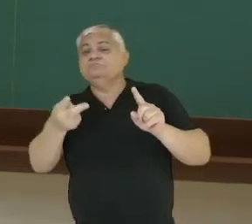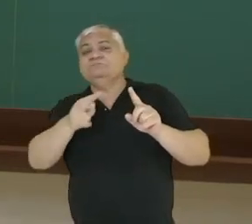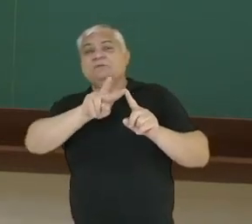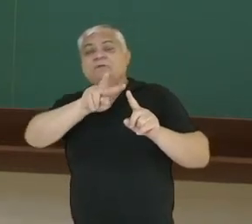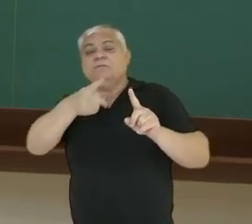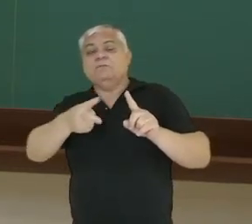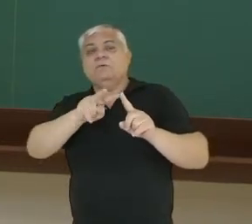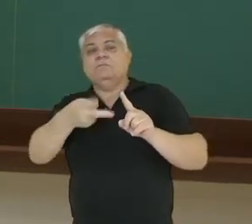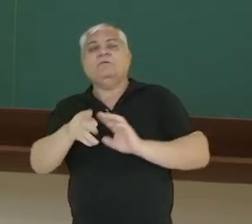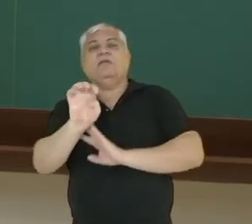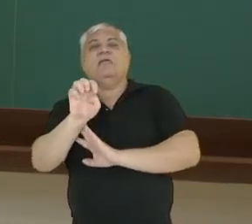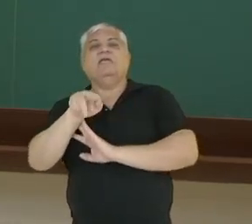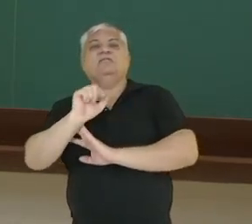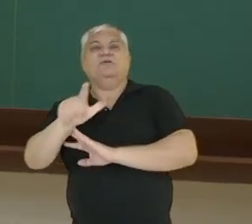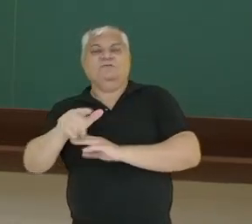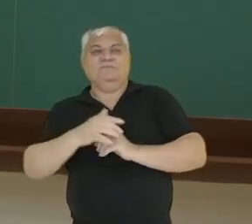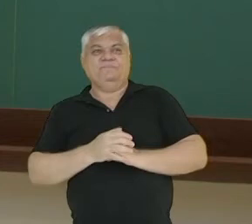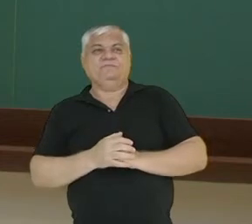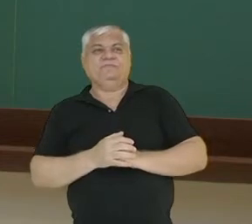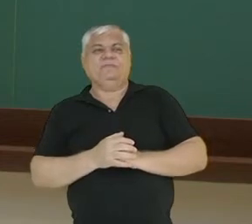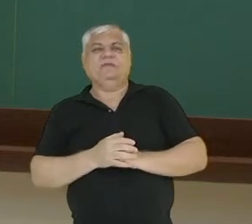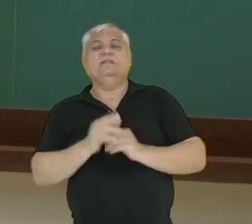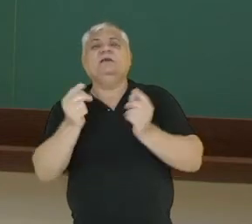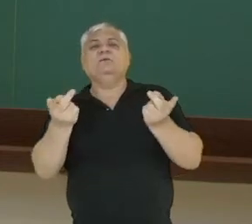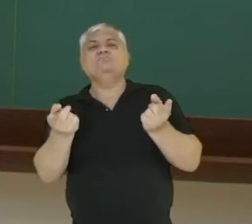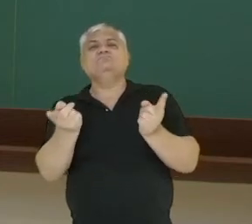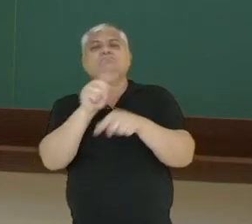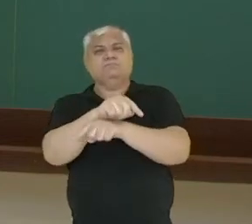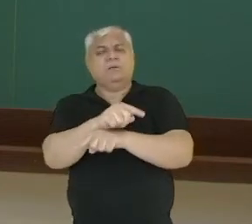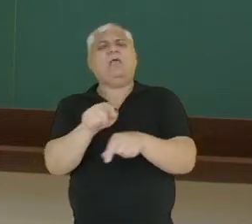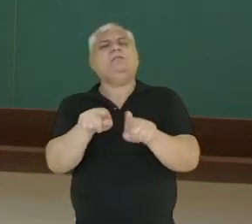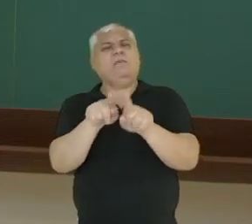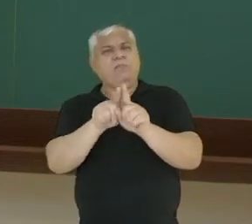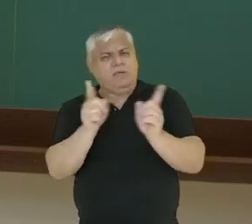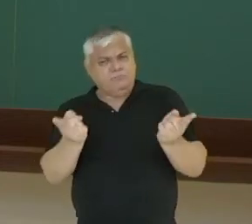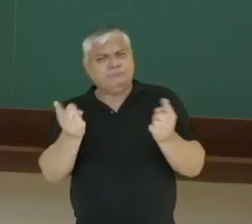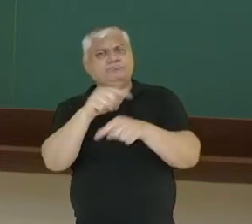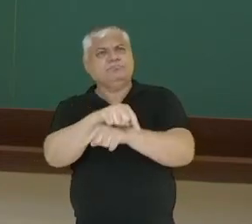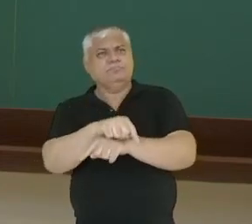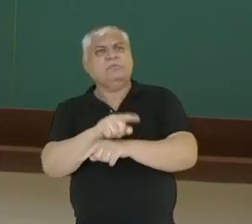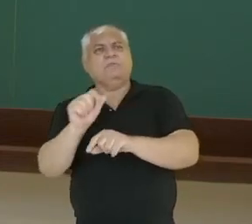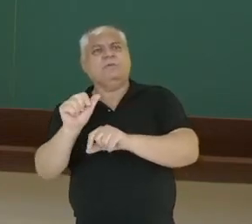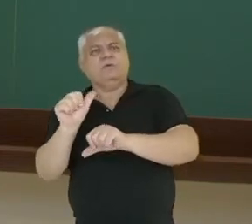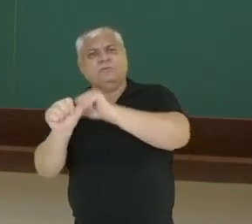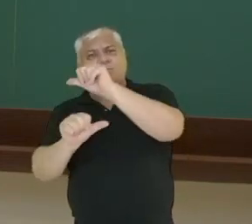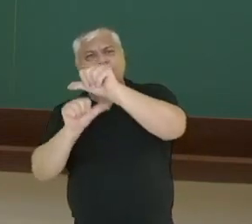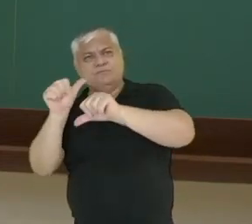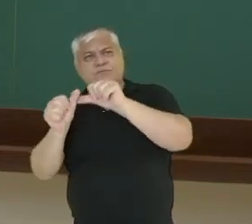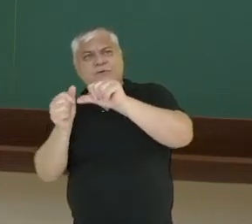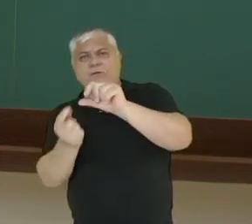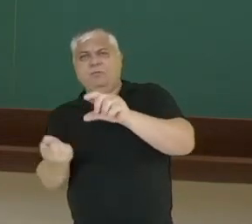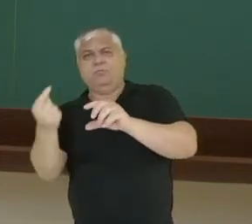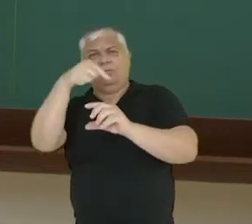este enol. E o sentido inverso também ocorre. Esta ligação química